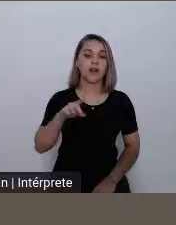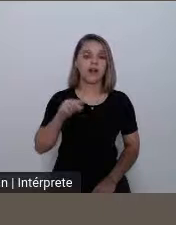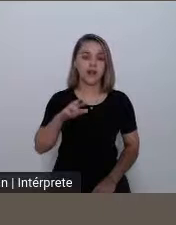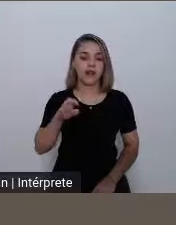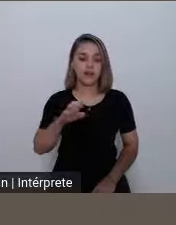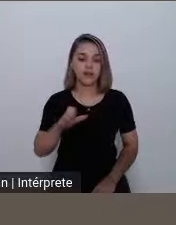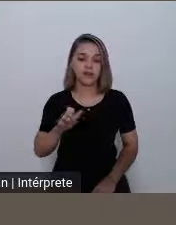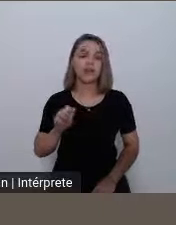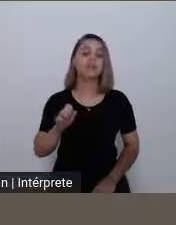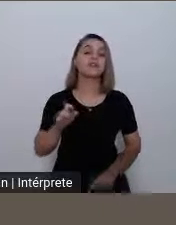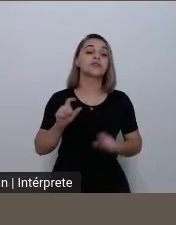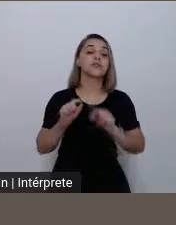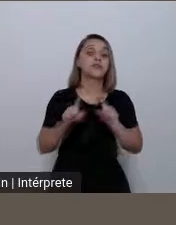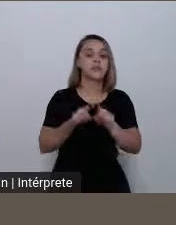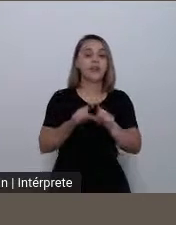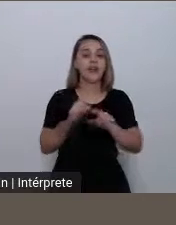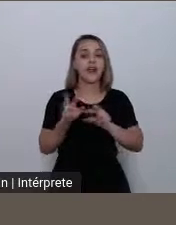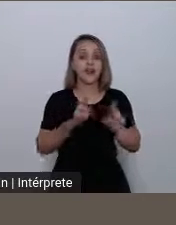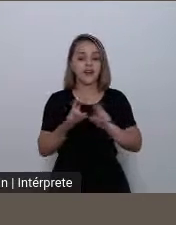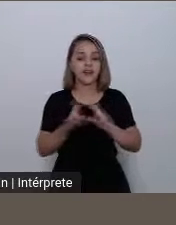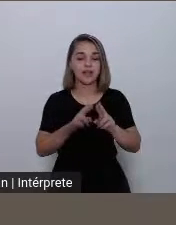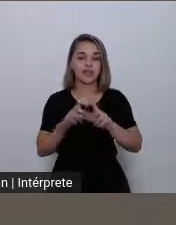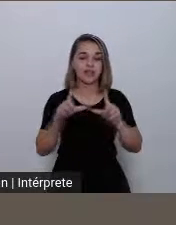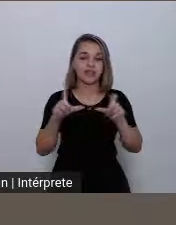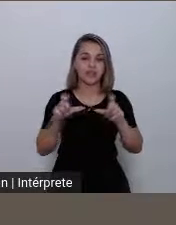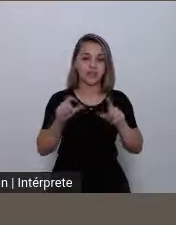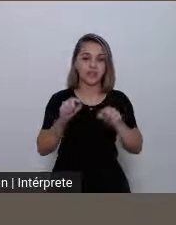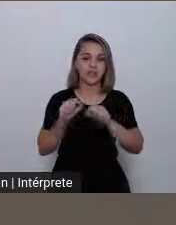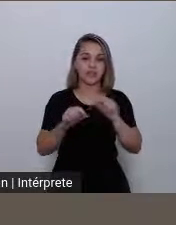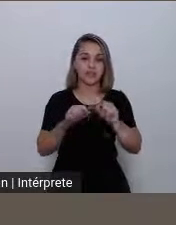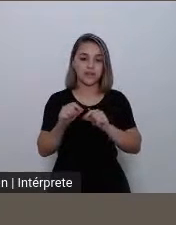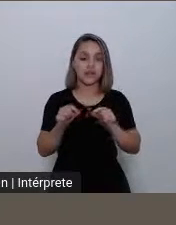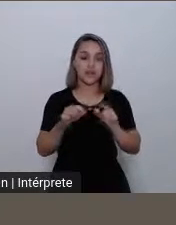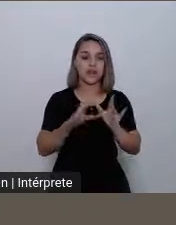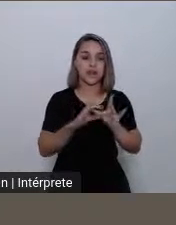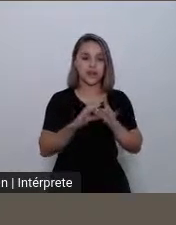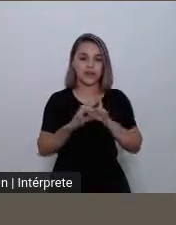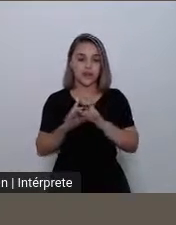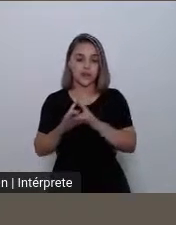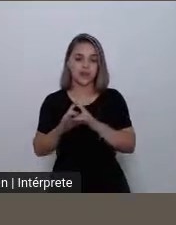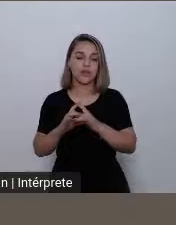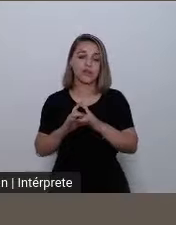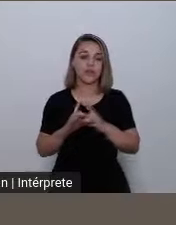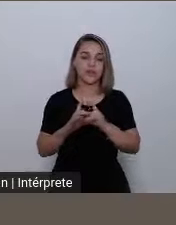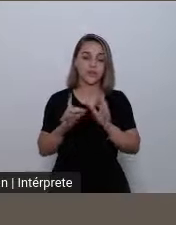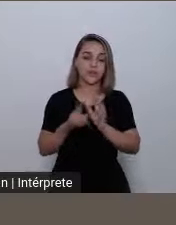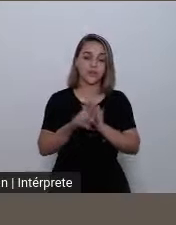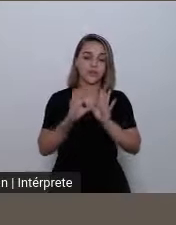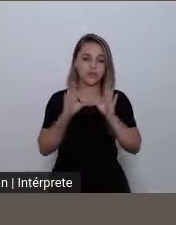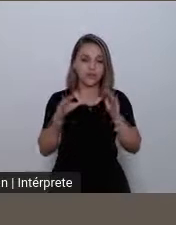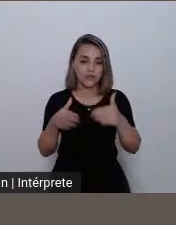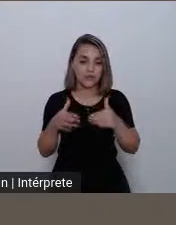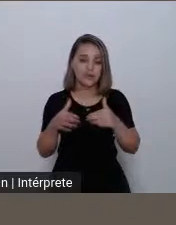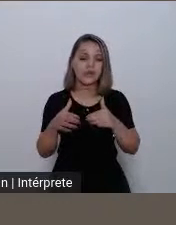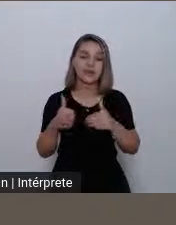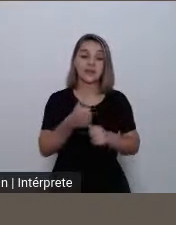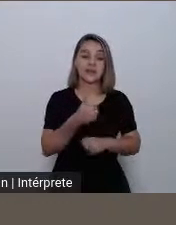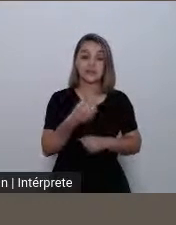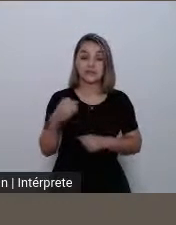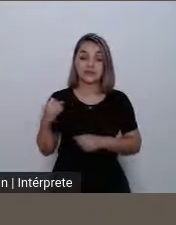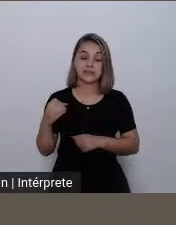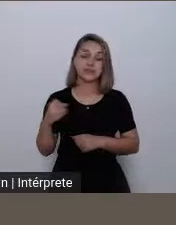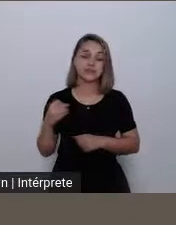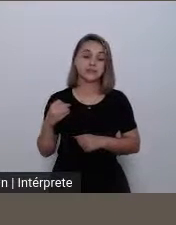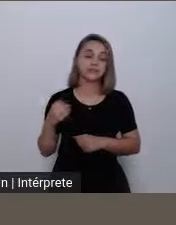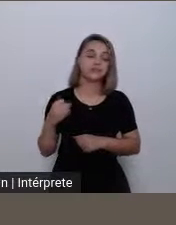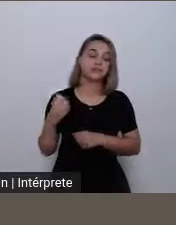fotografia, no contexto aqui do ciclo, que tem na mira, né, o centenário da semana de 22, no ano